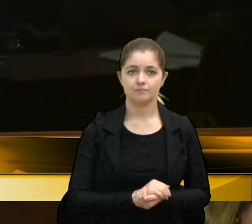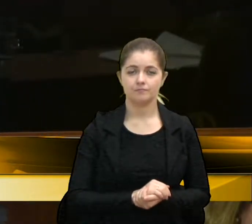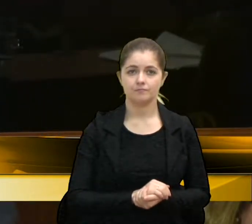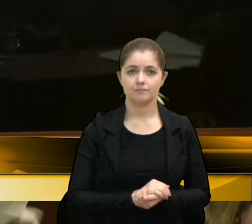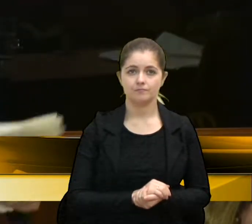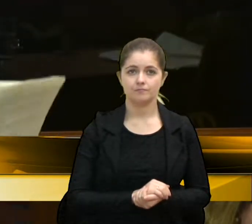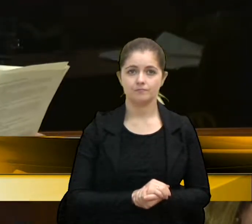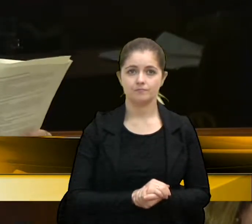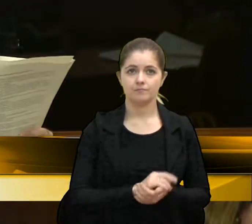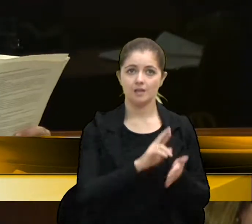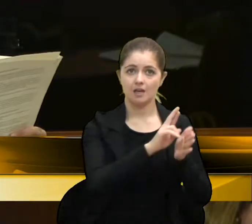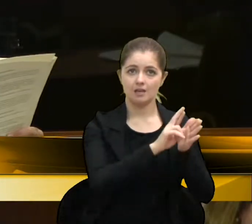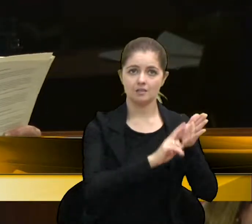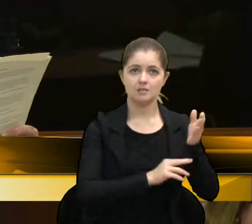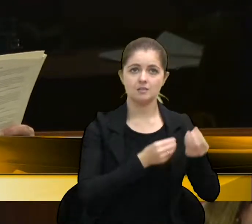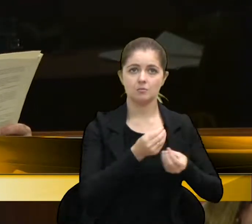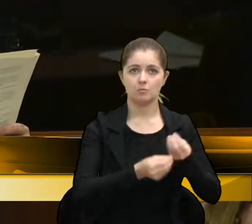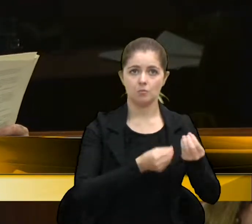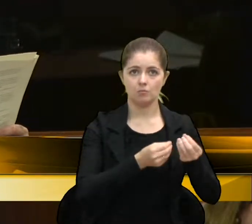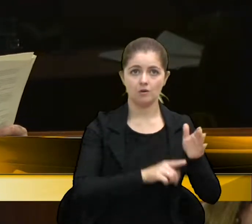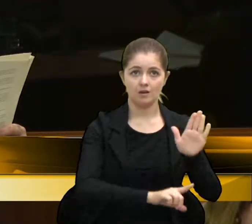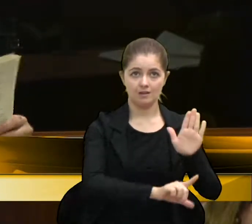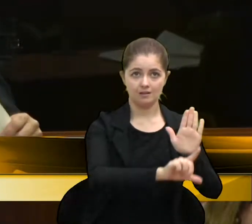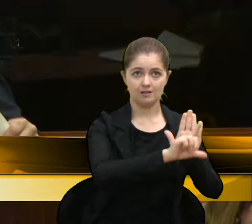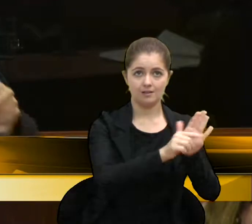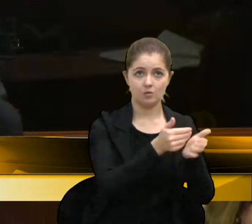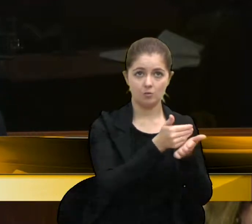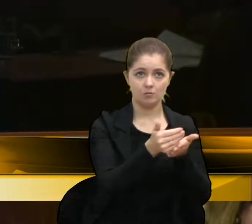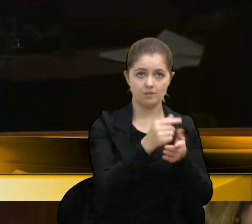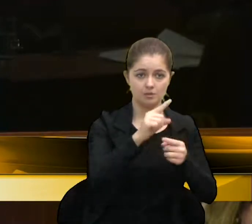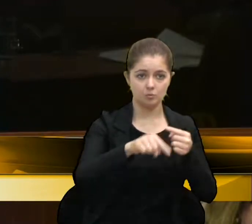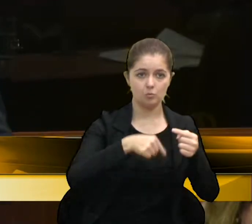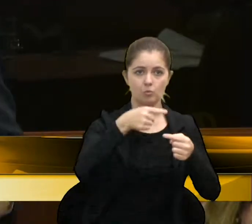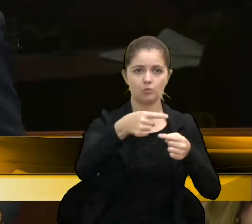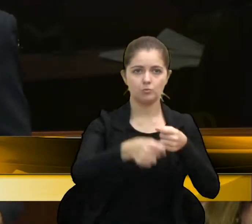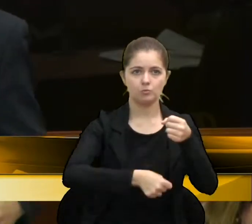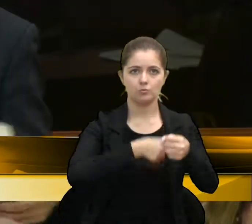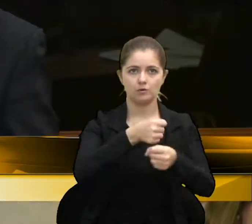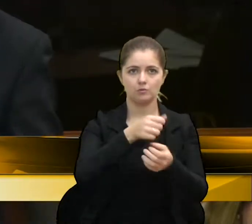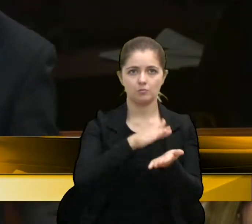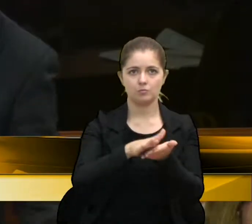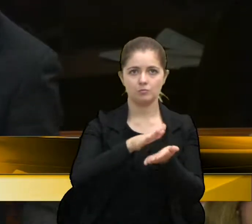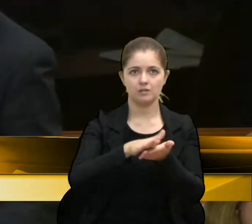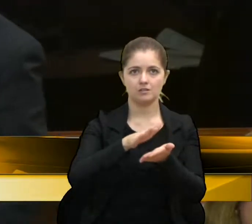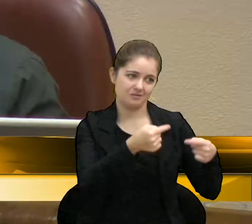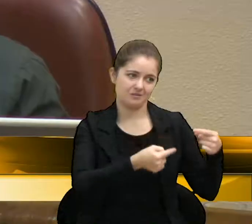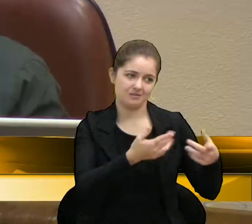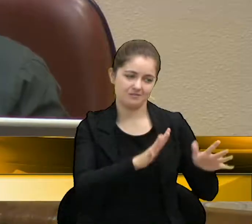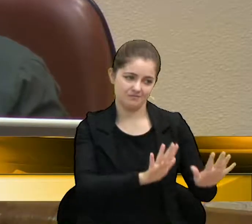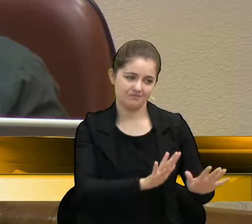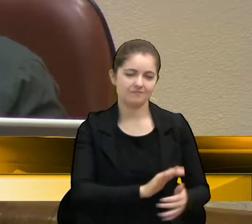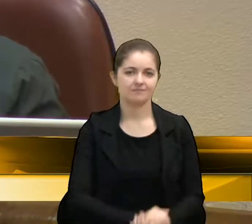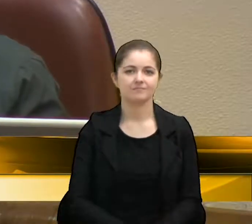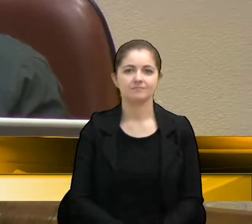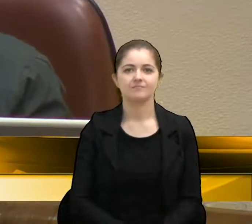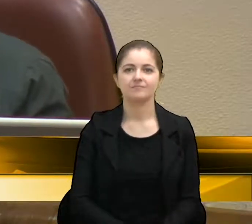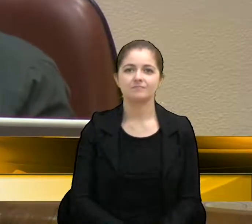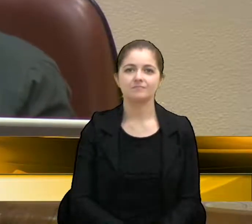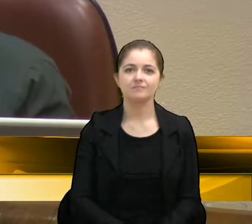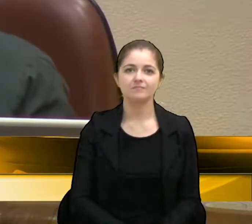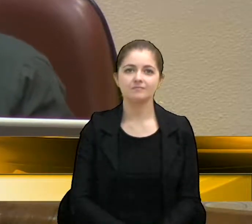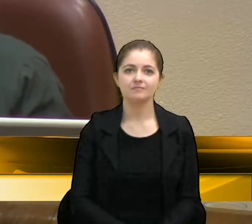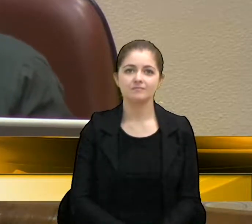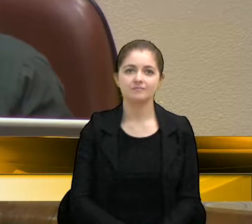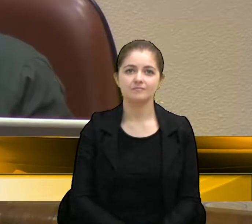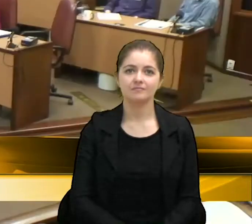a redação vai ficar da seguinte forma: esta lei entra em vigor no ano seguinte da sua publicação, pelo princípio da anualidade. O projeto, chamado de